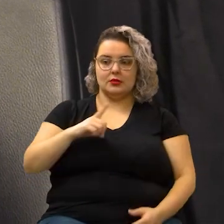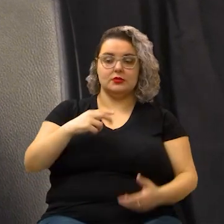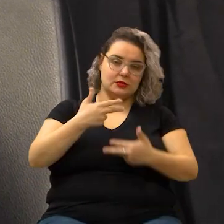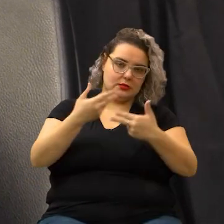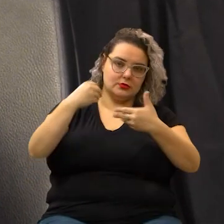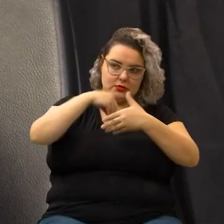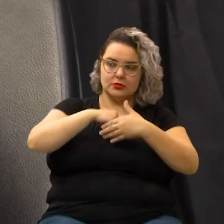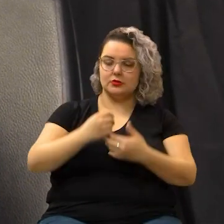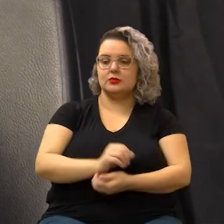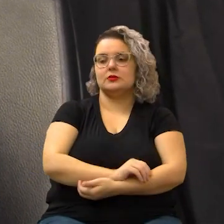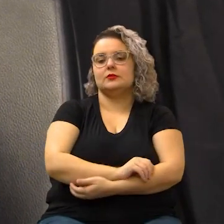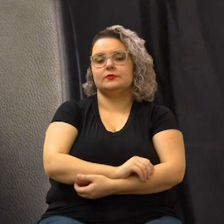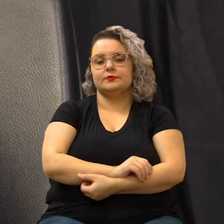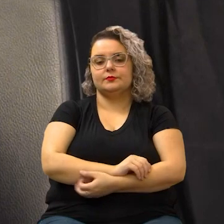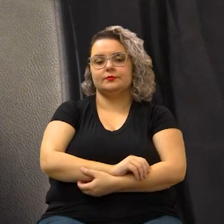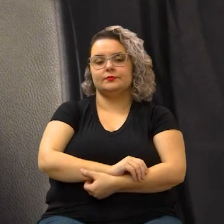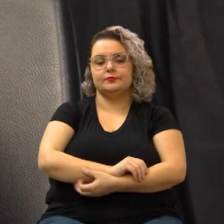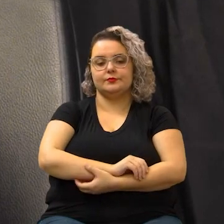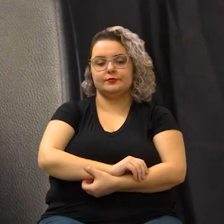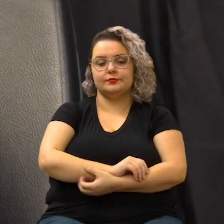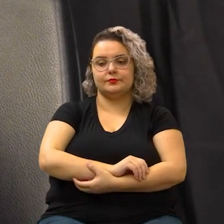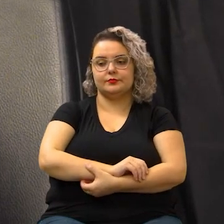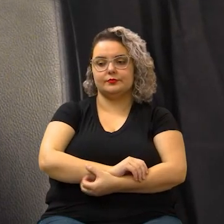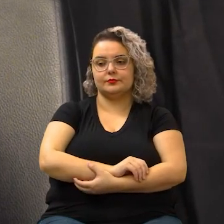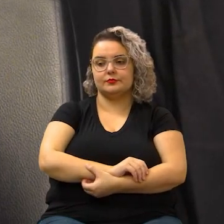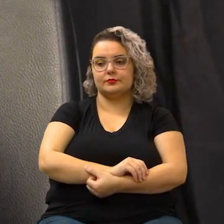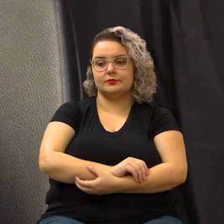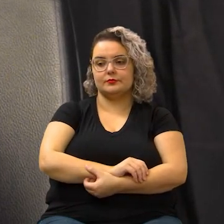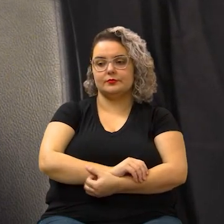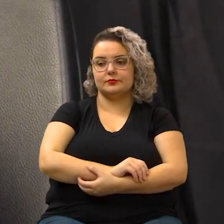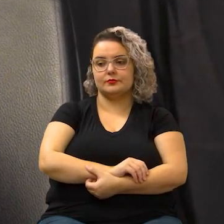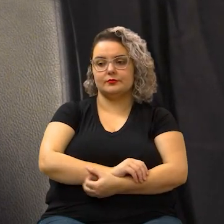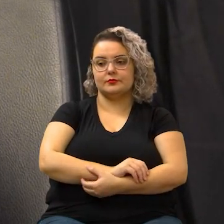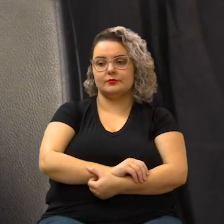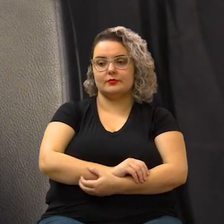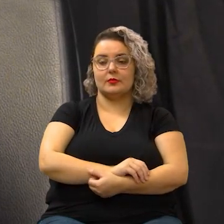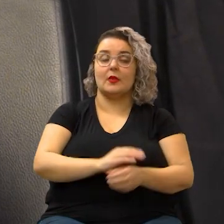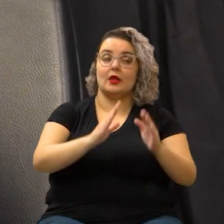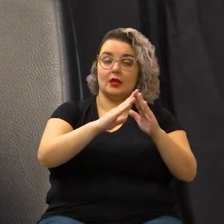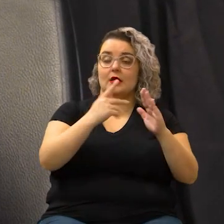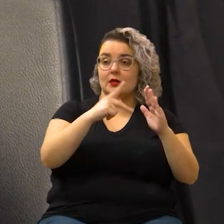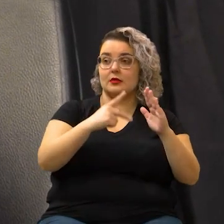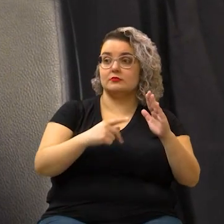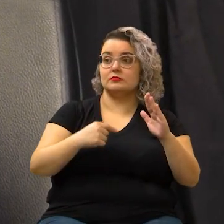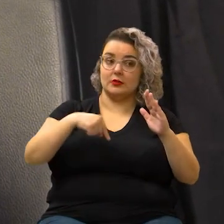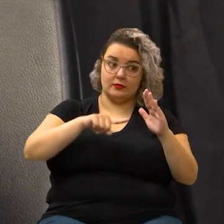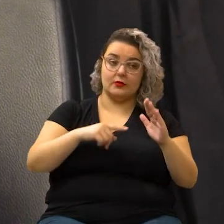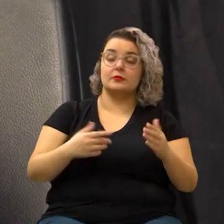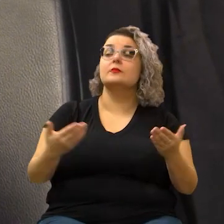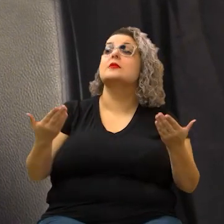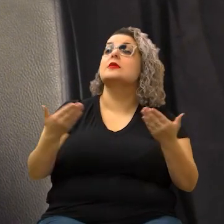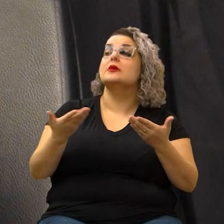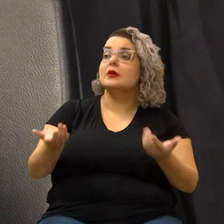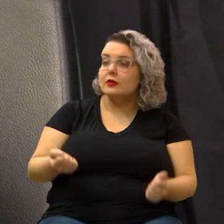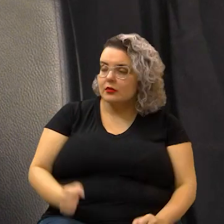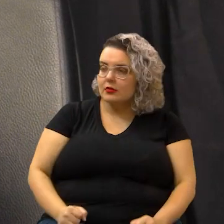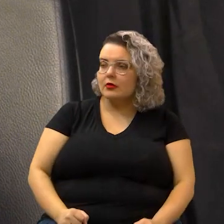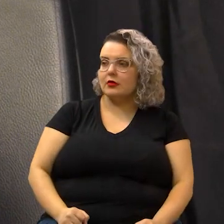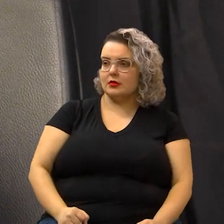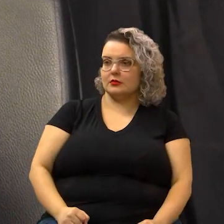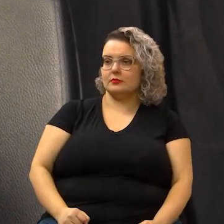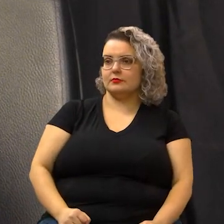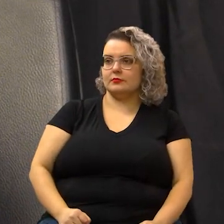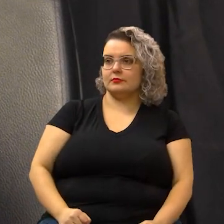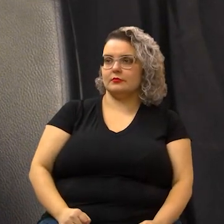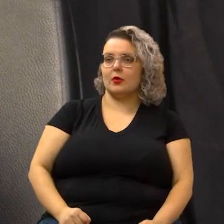barra. Tinha essas coisas. E eu fui. E aí eu lembro que o pai dela falou assim, mas e agora? Tá